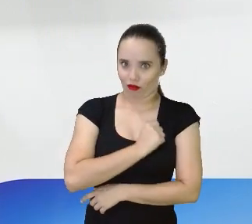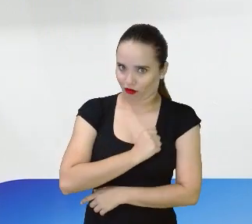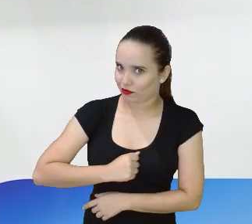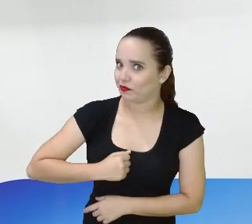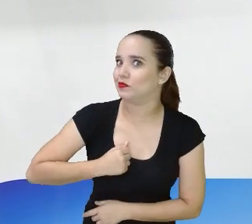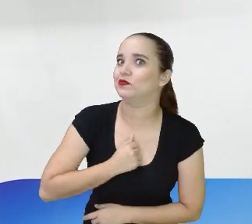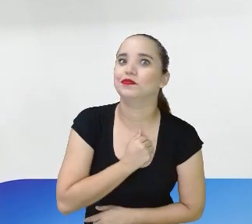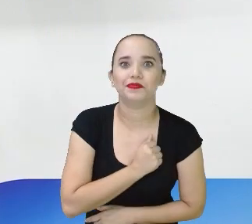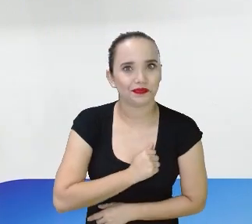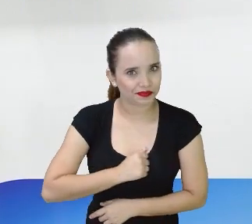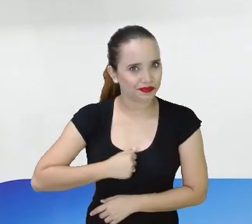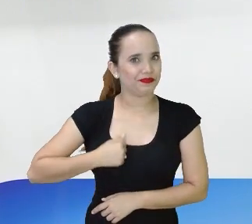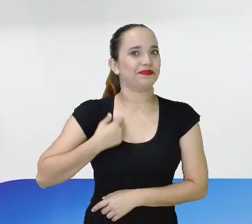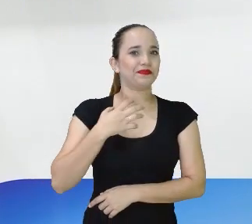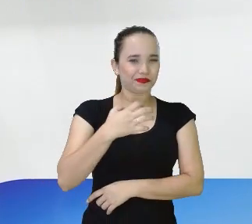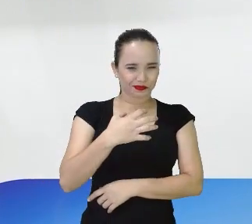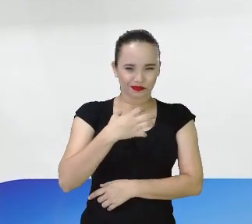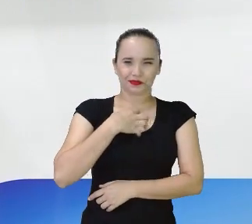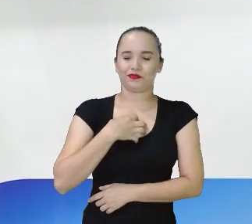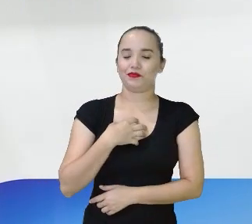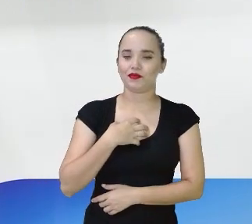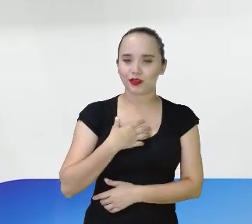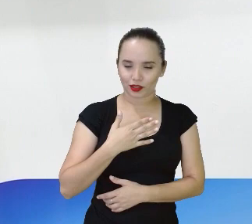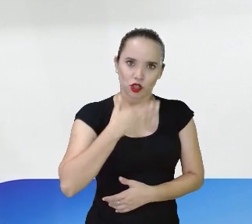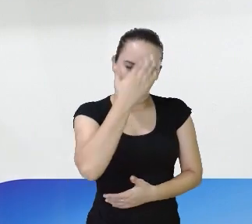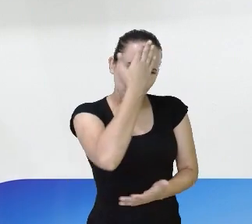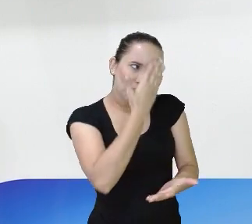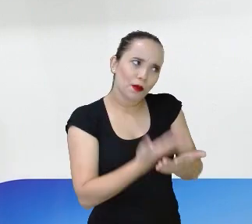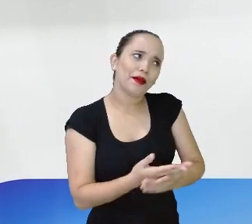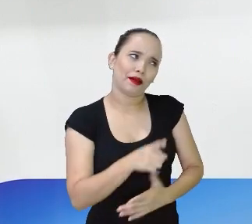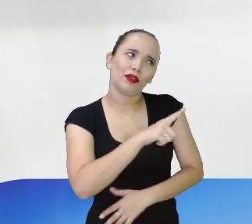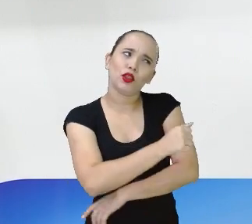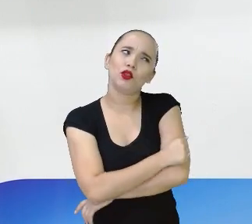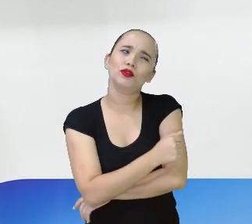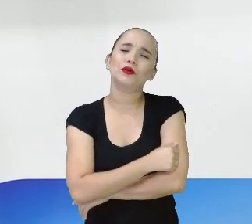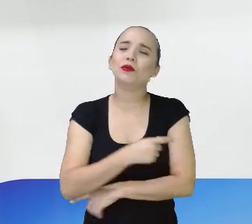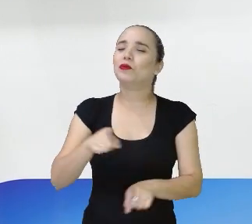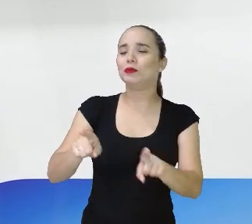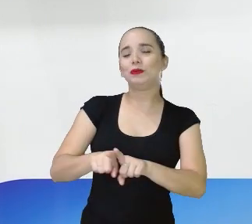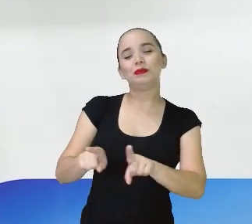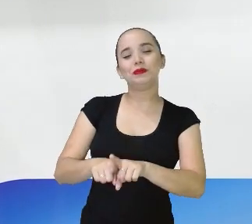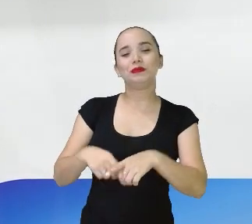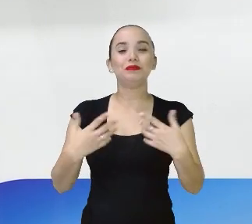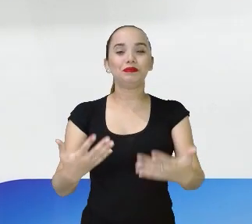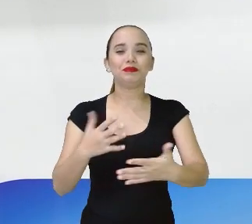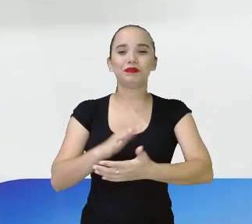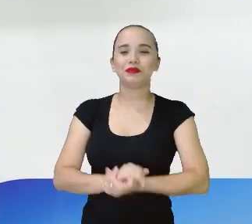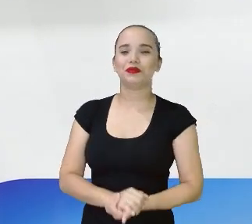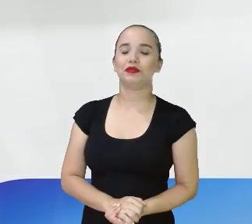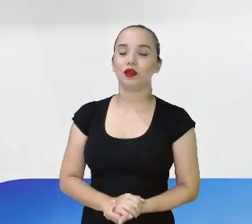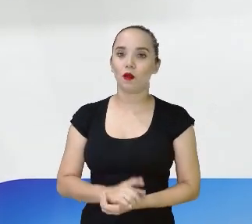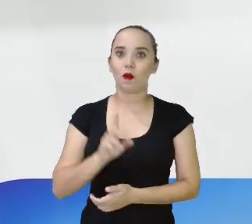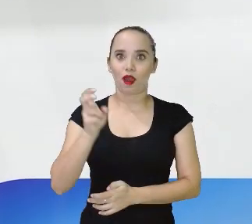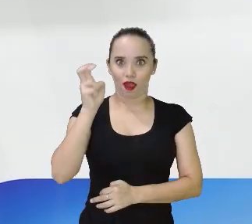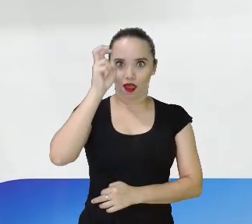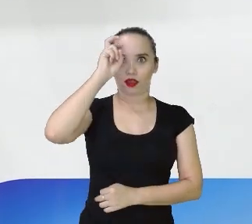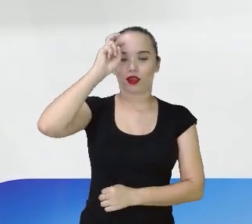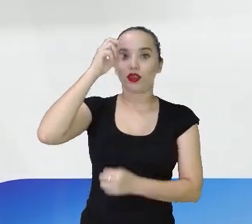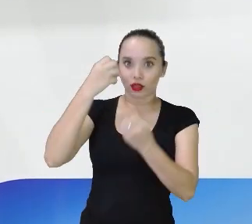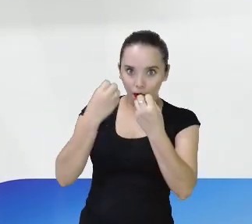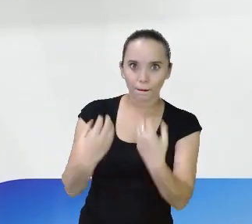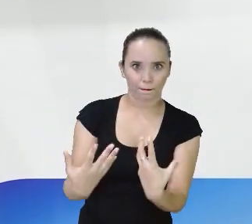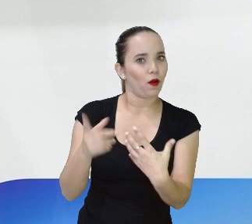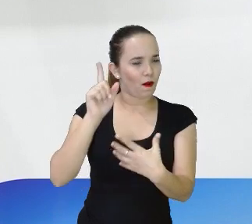estudantes, eu acho, professora, que ele também sente saudade das nossas aulas. Então, a quinta-feira é bom, porque